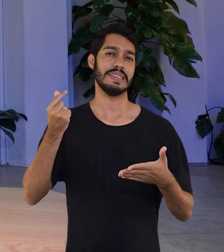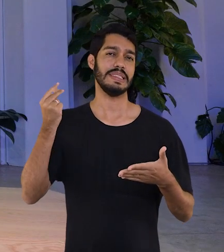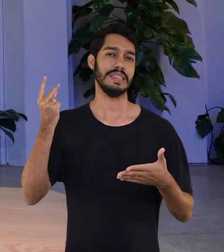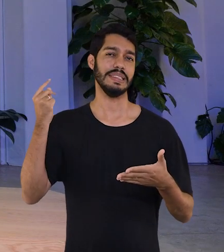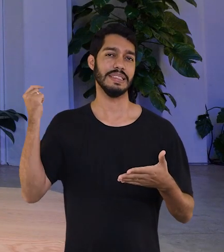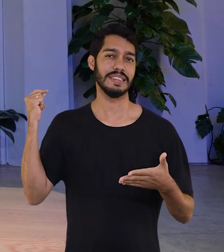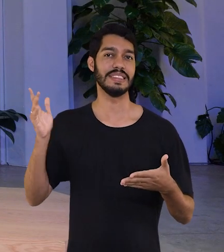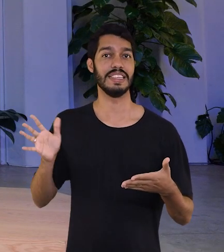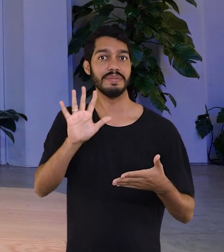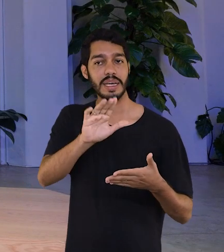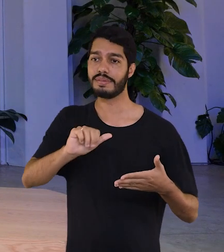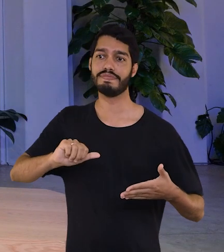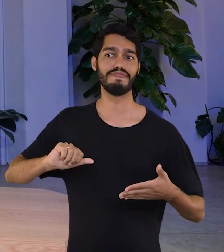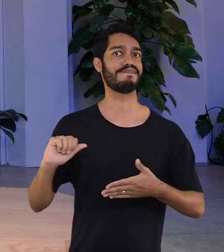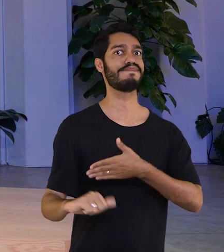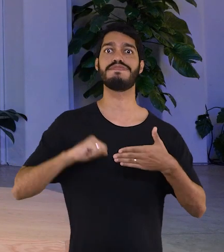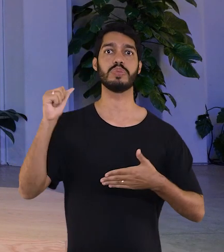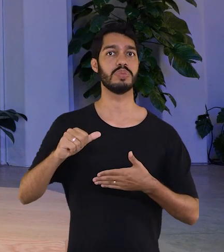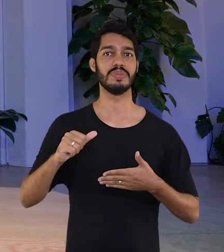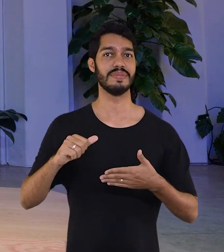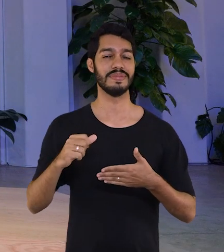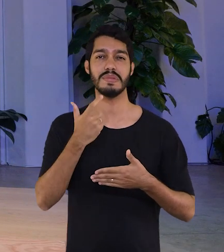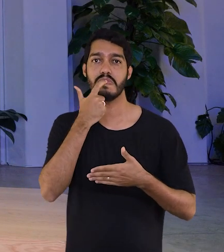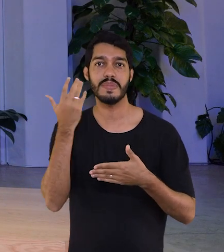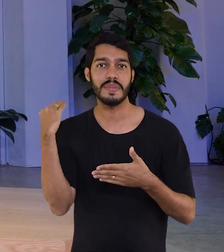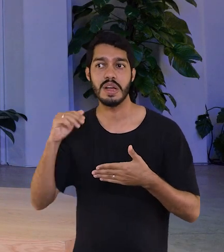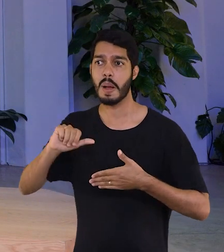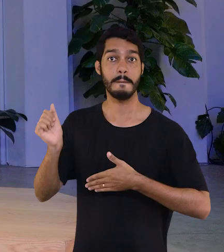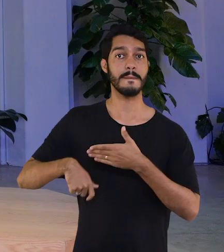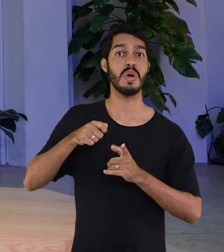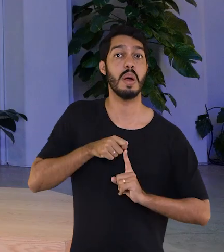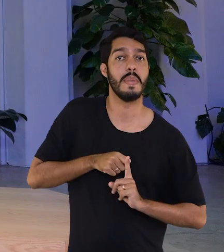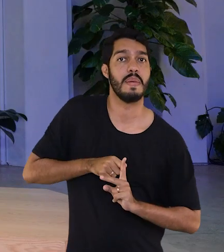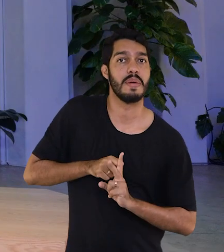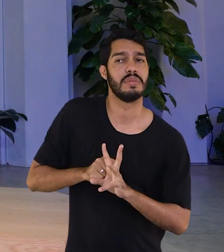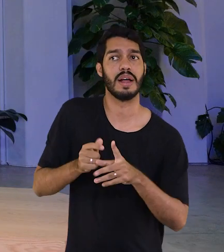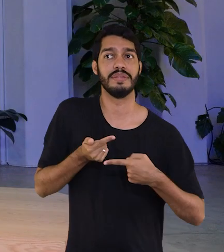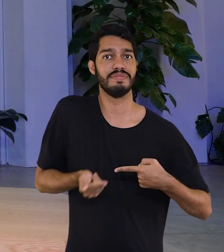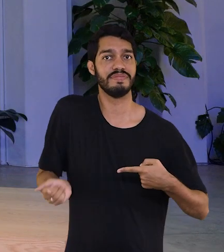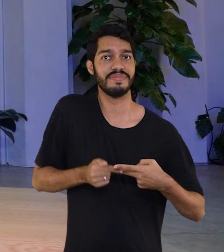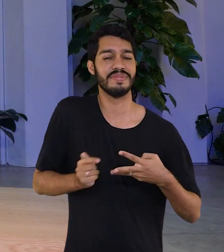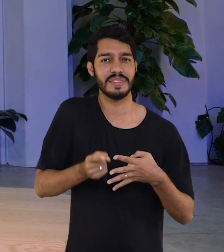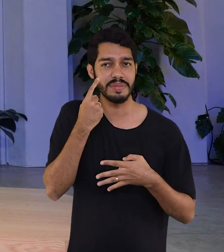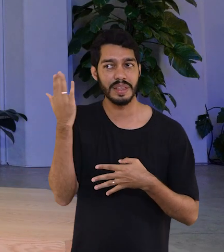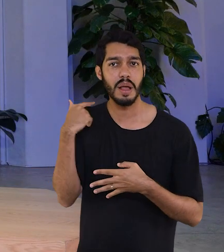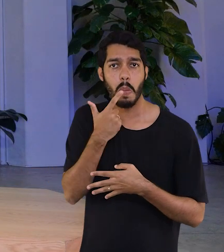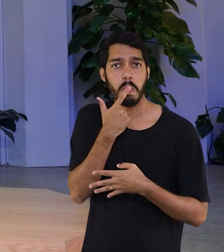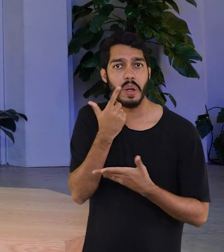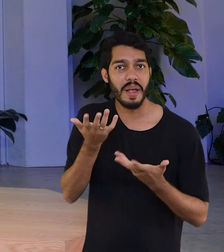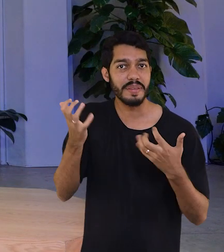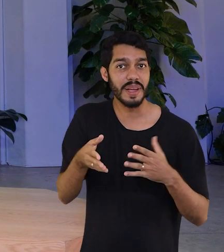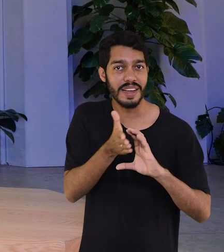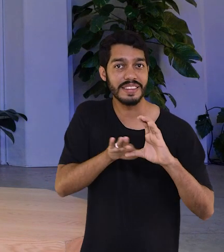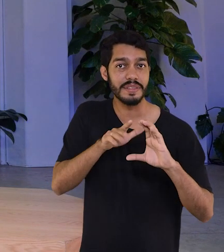nosso cotidiano faz tempo. Elas tiveram uma evolução gigantesca em pouco tempo para cá, vem tendo há poucos meses. Cada semana, como eu falei